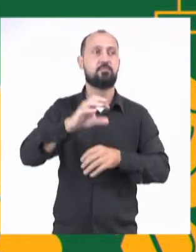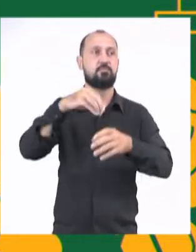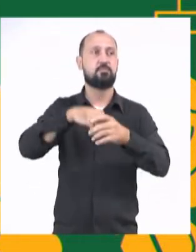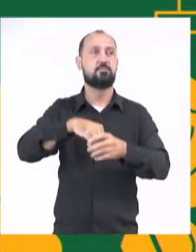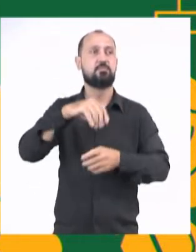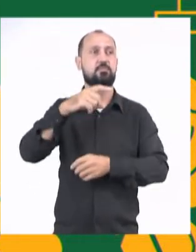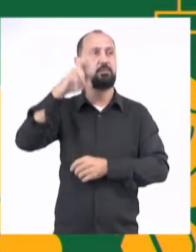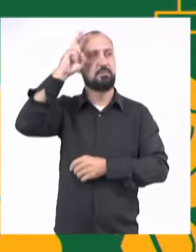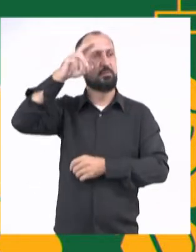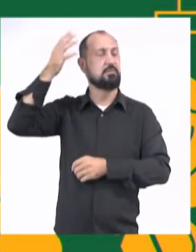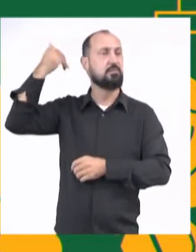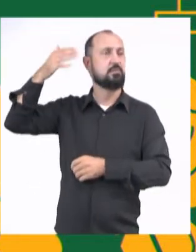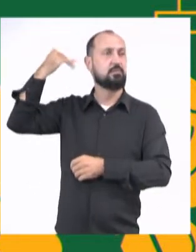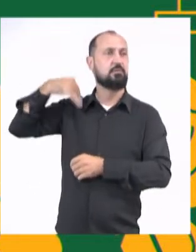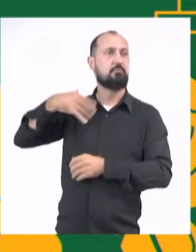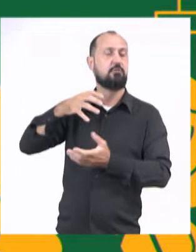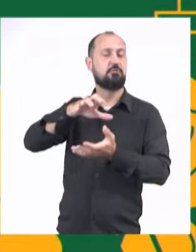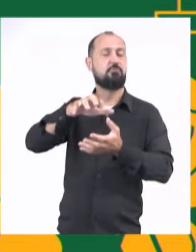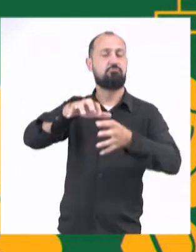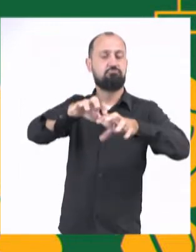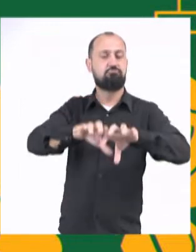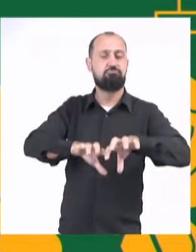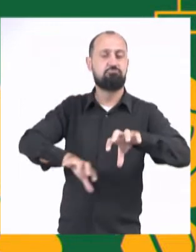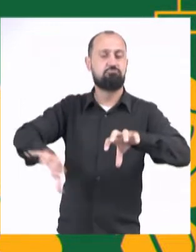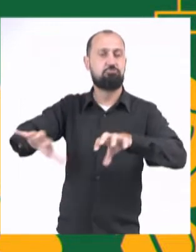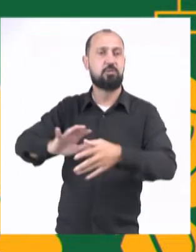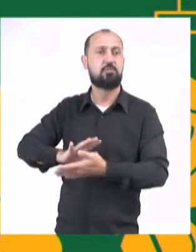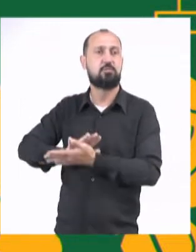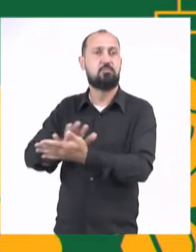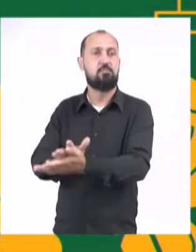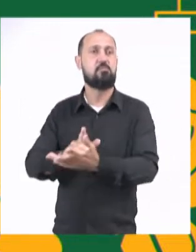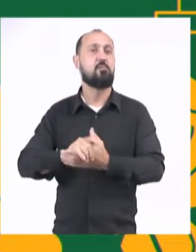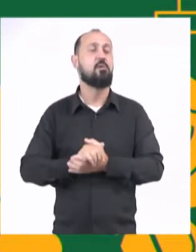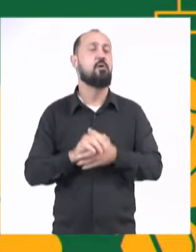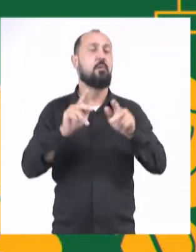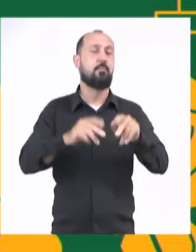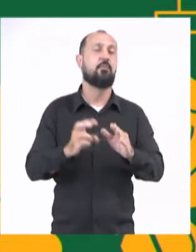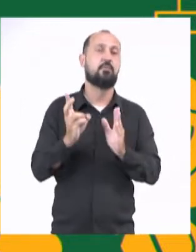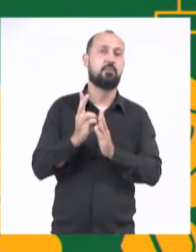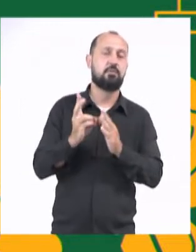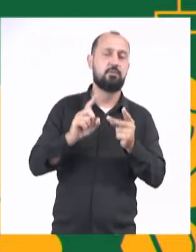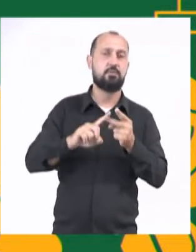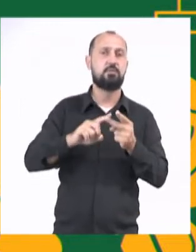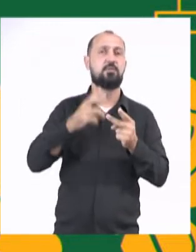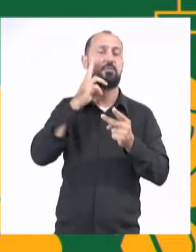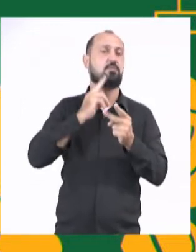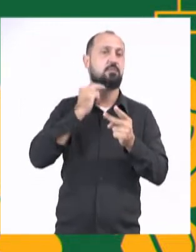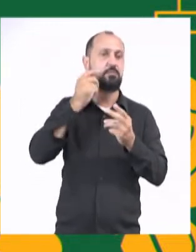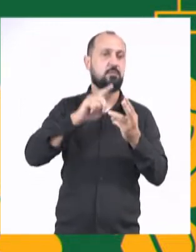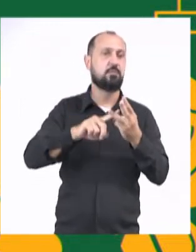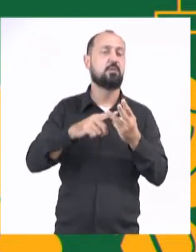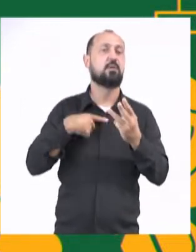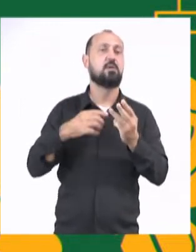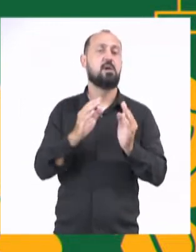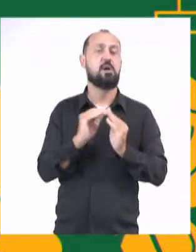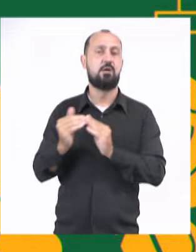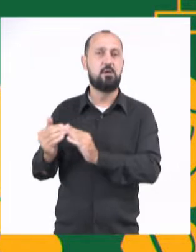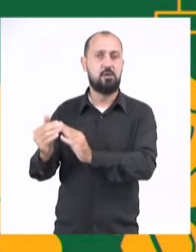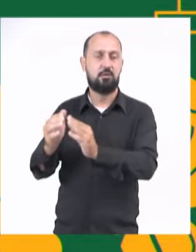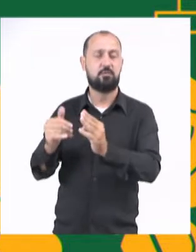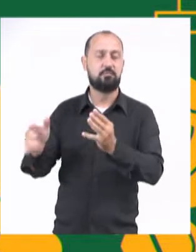sociedade, né? Então, a gente tem aí problemas com a população indígena, população negra, população periférica,